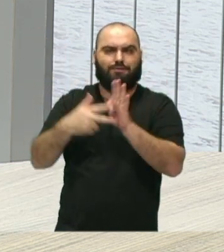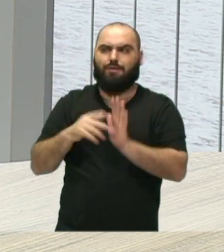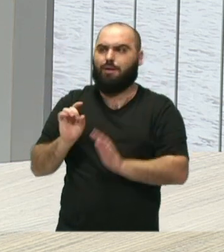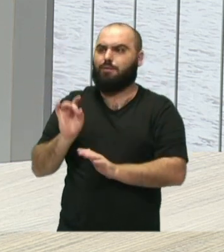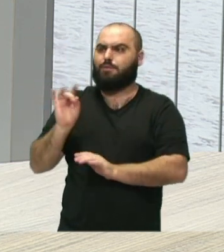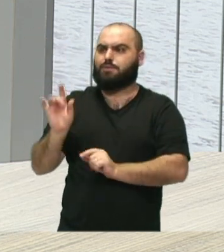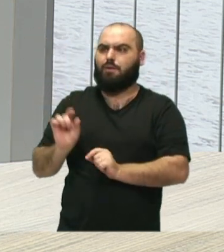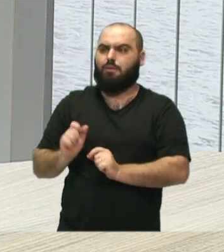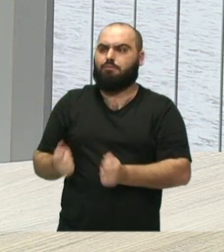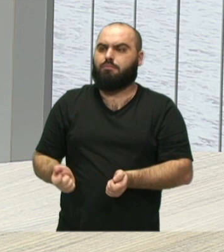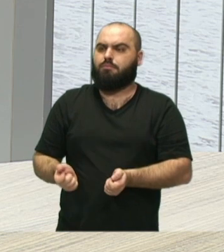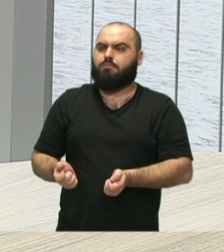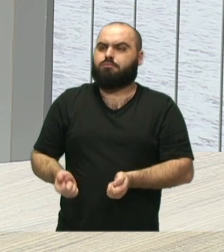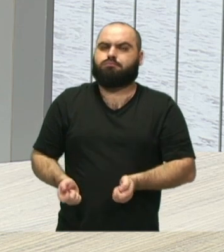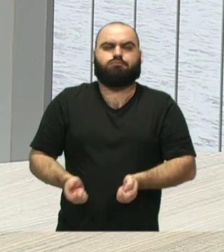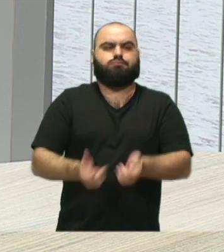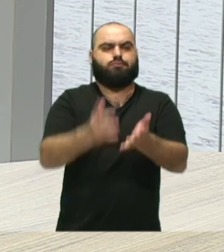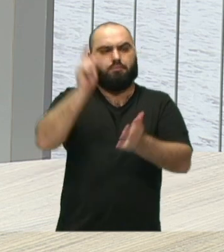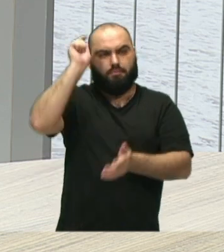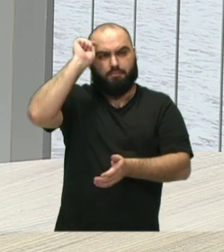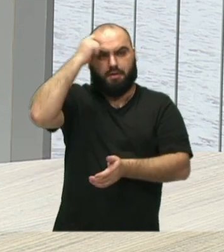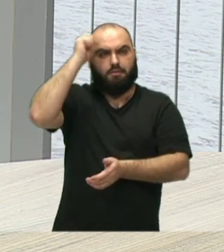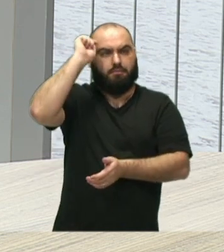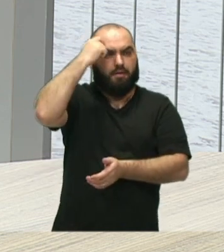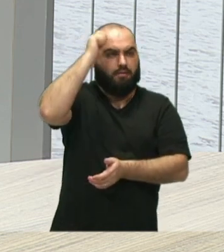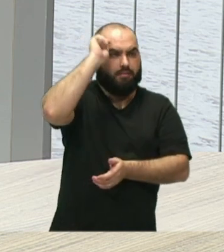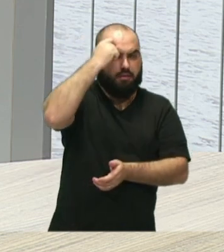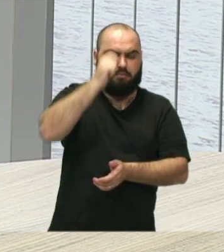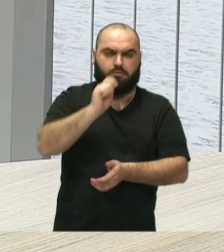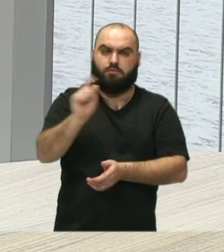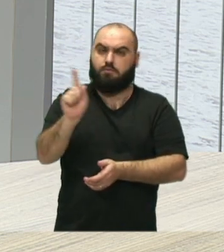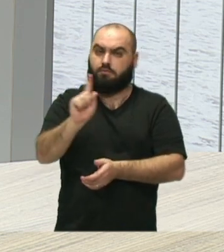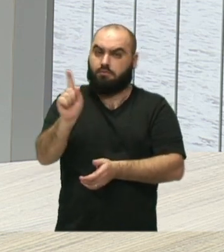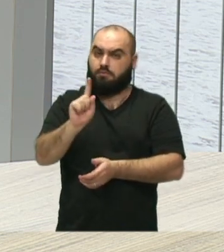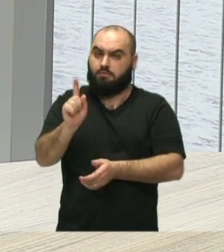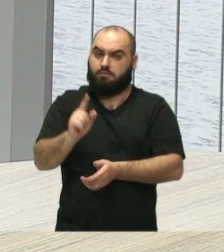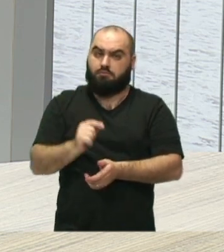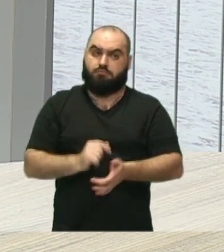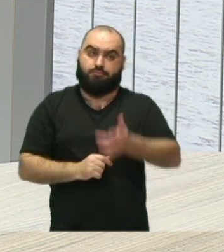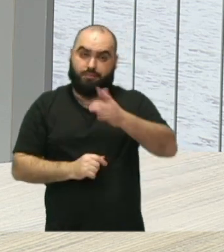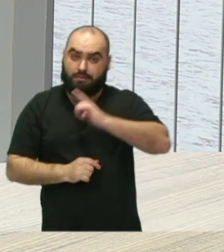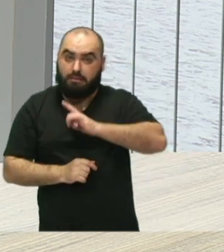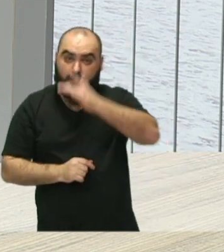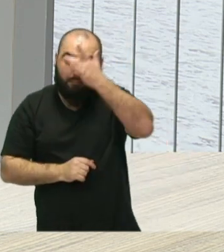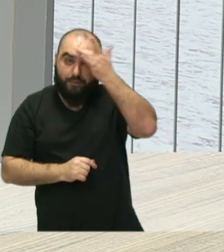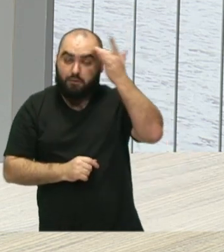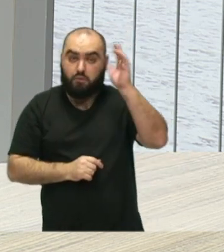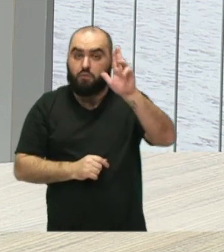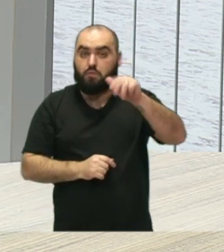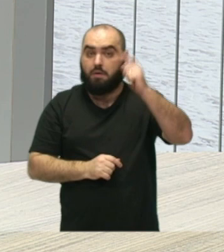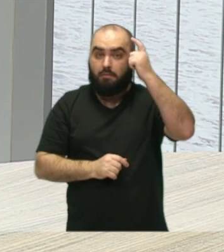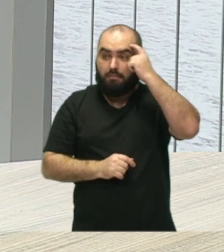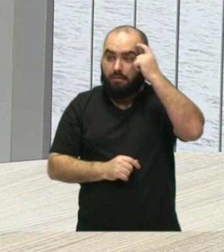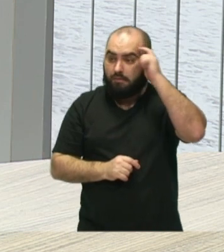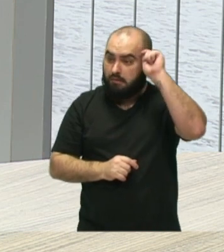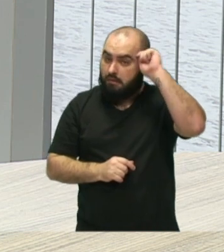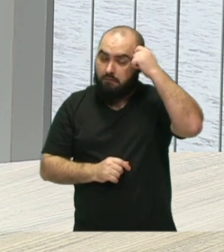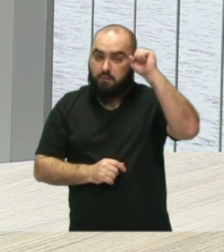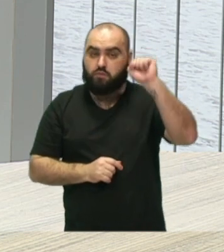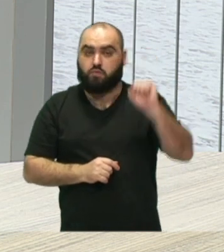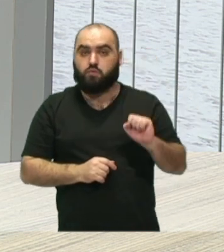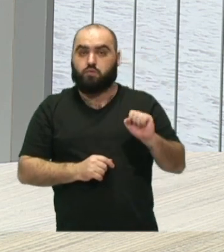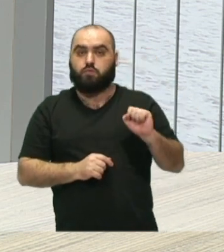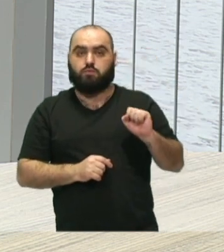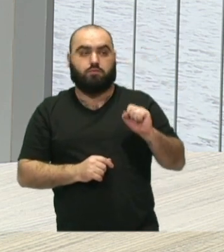nem todos que estão na África, por exemplo, são pretos. Isso é uma outra novidade para algumas pessoas que nem pensam nesse continente como um